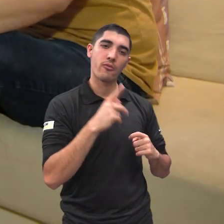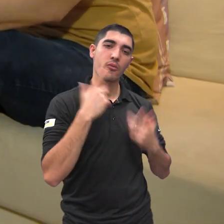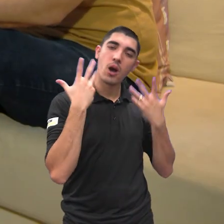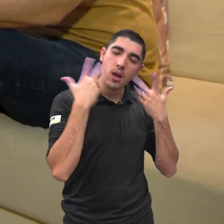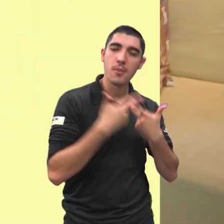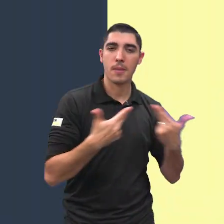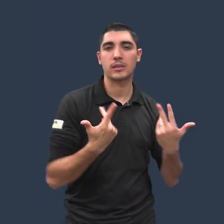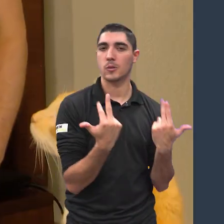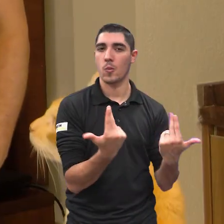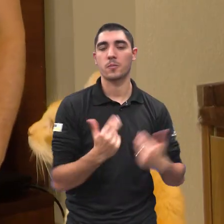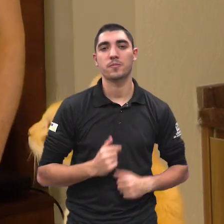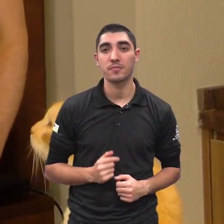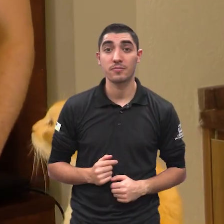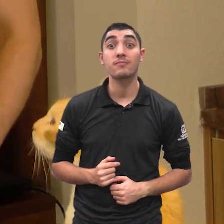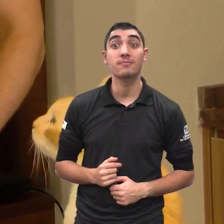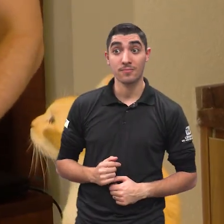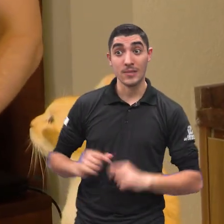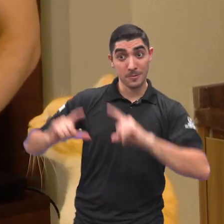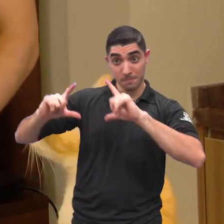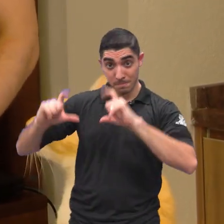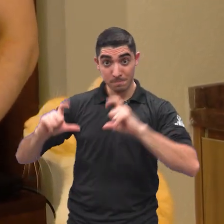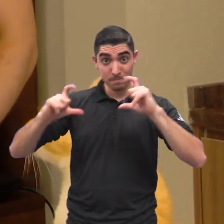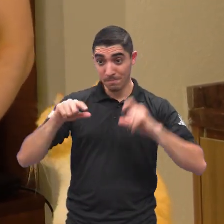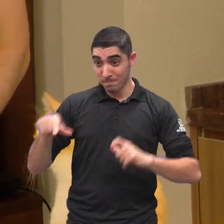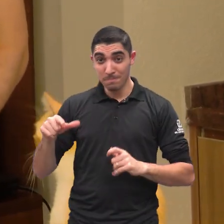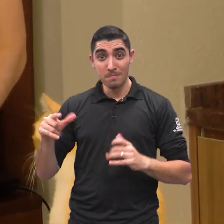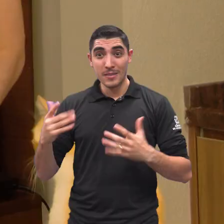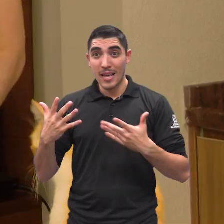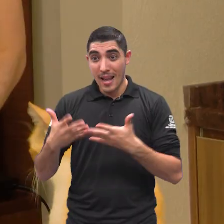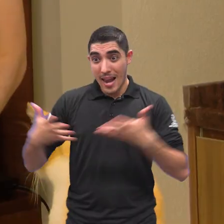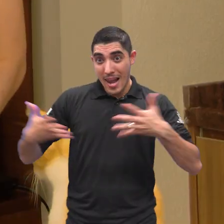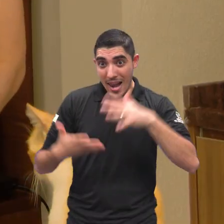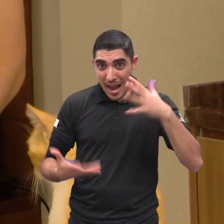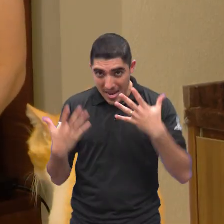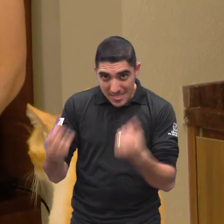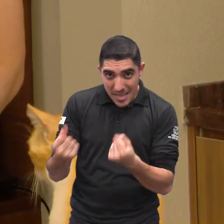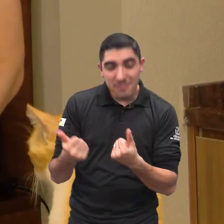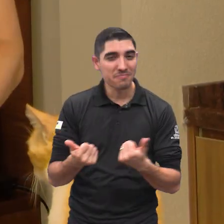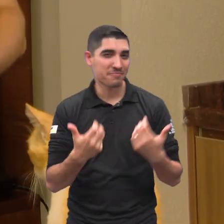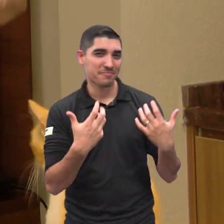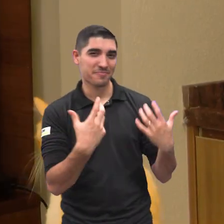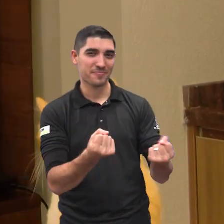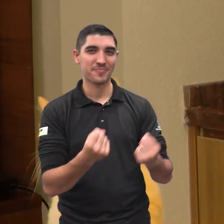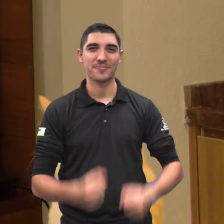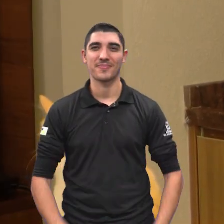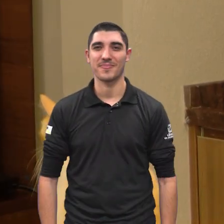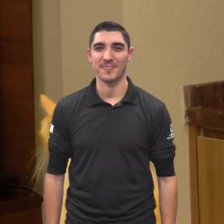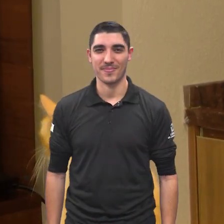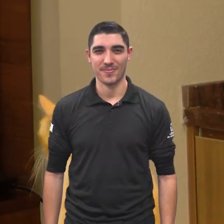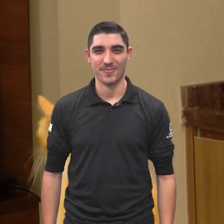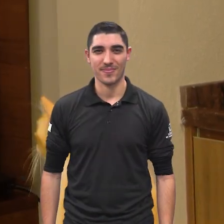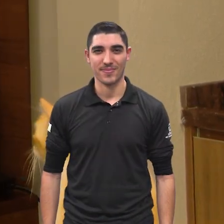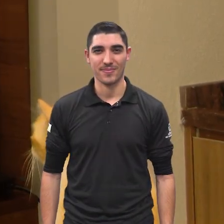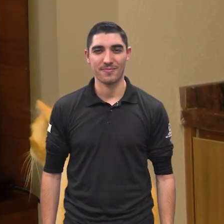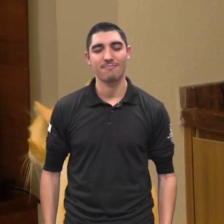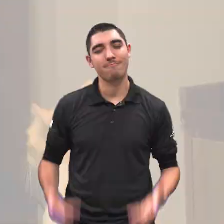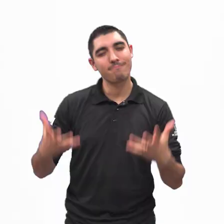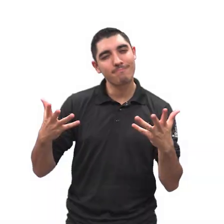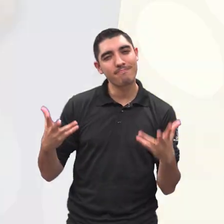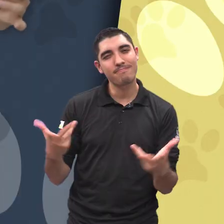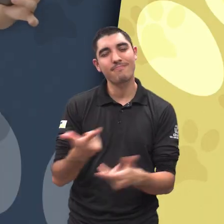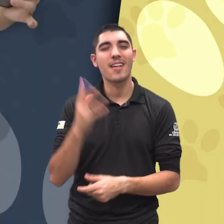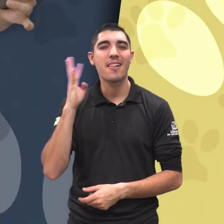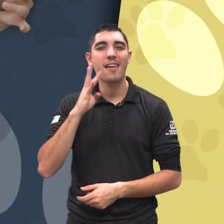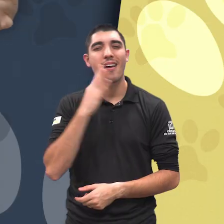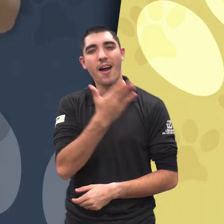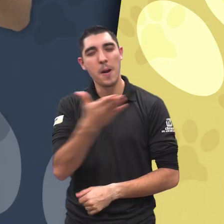tempo. Registro desses gigantes para nossa galeria pet. Vamos tirar uma foto? Vamos. Aqui, ó. X.